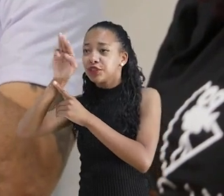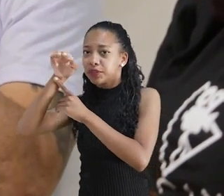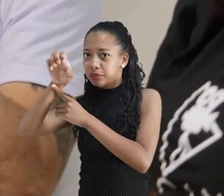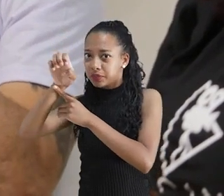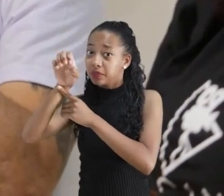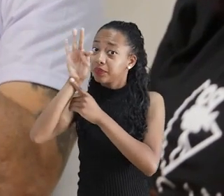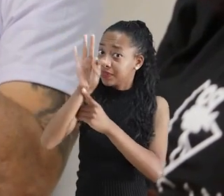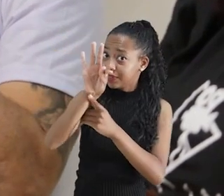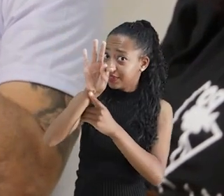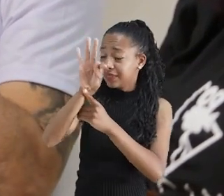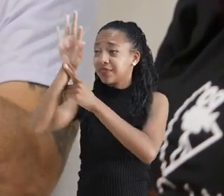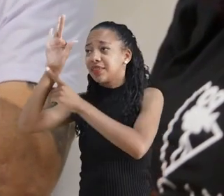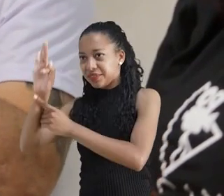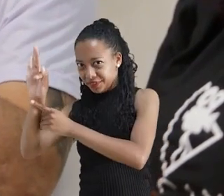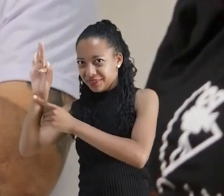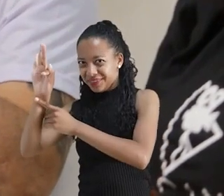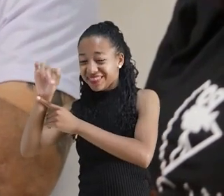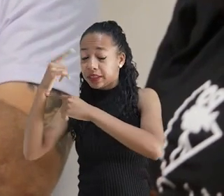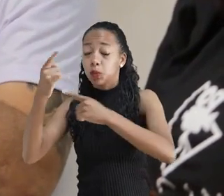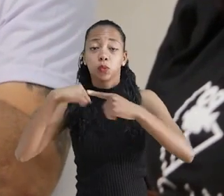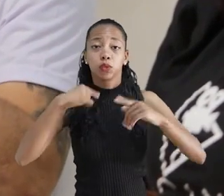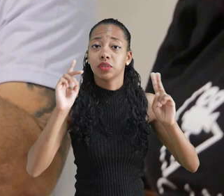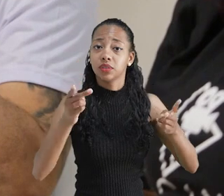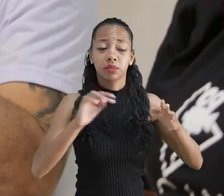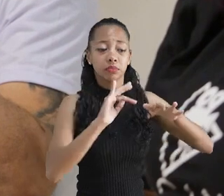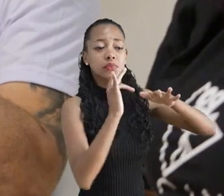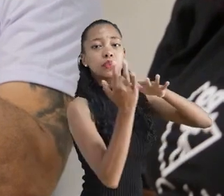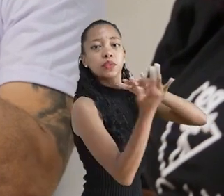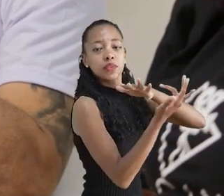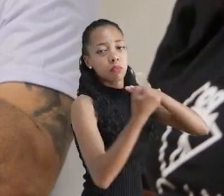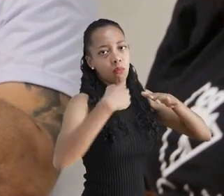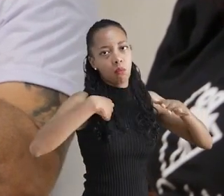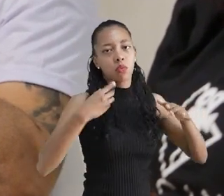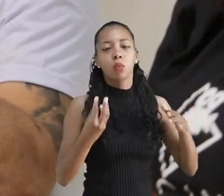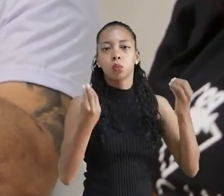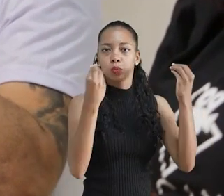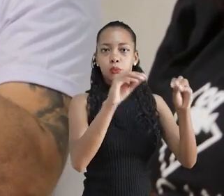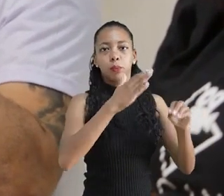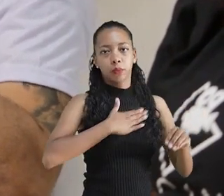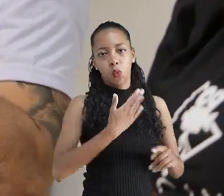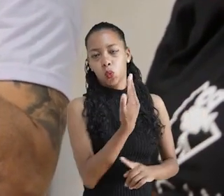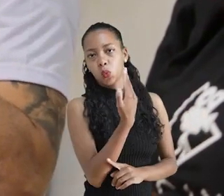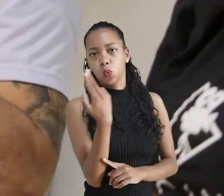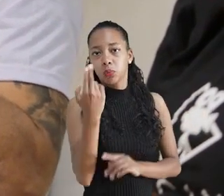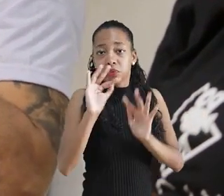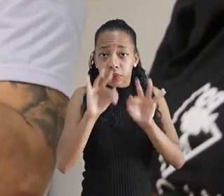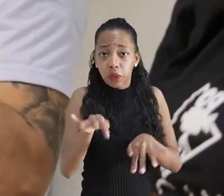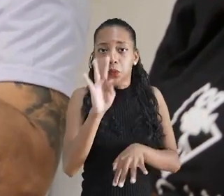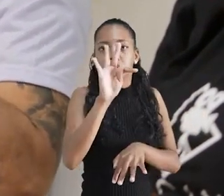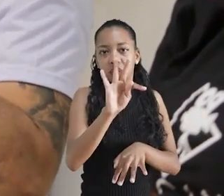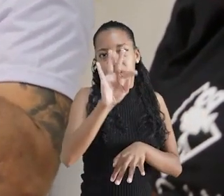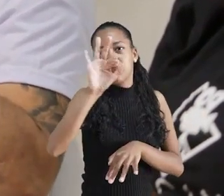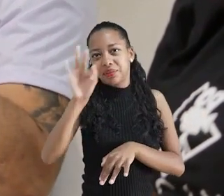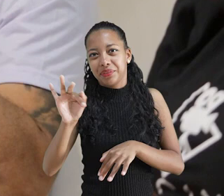pertencimento se eu me sinto pertencente àquilo eu vou lutar por aquilo eu vou querer aquilo melhor não só para mim mas para os outros também para